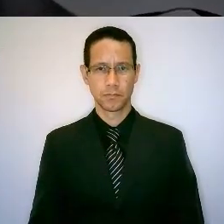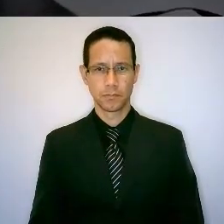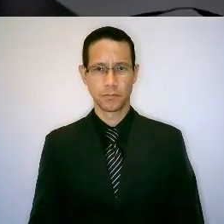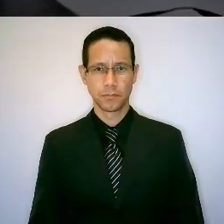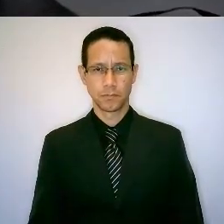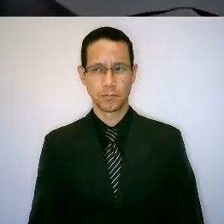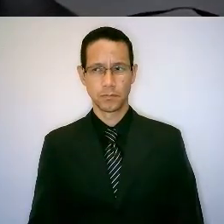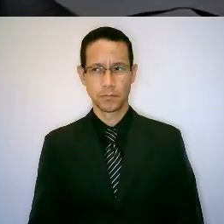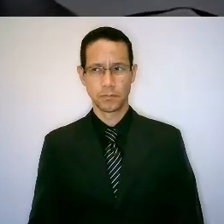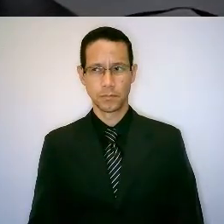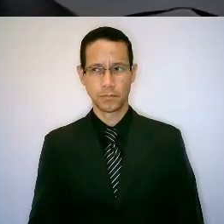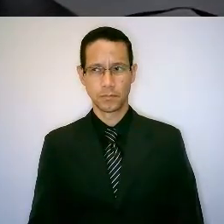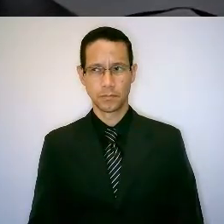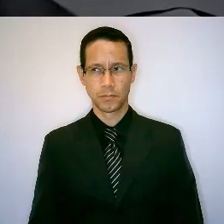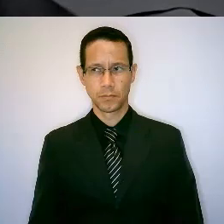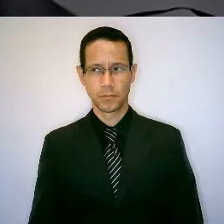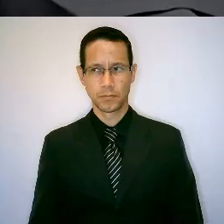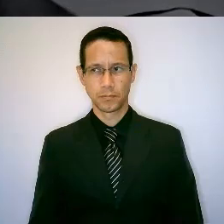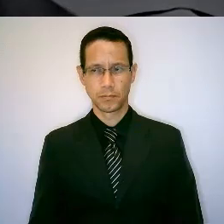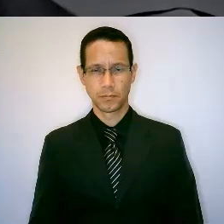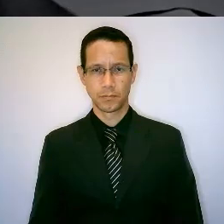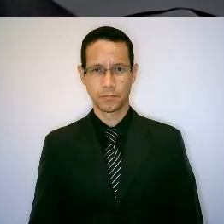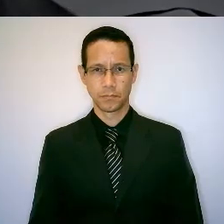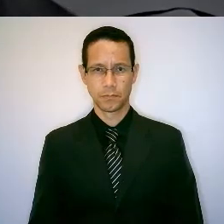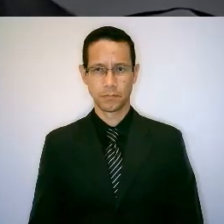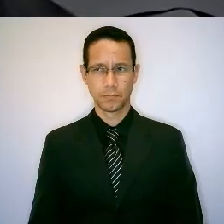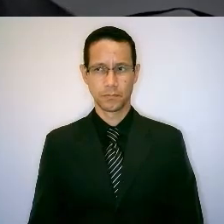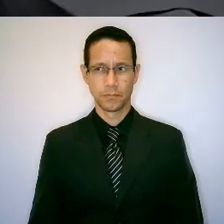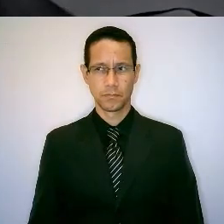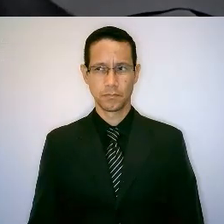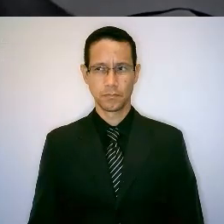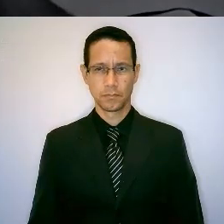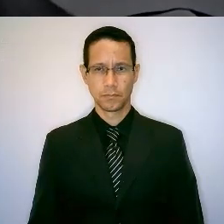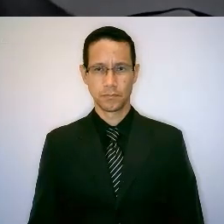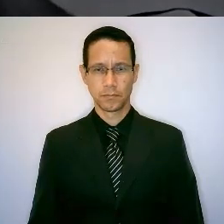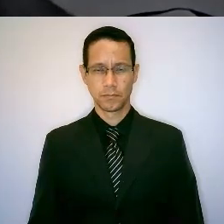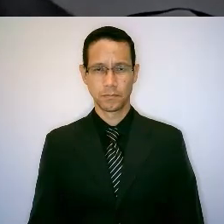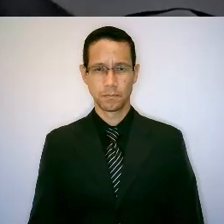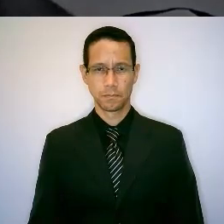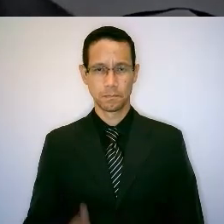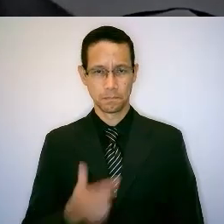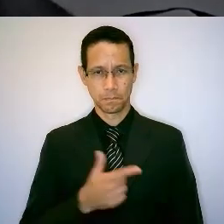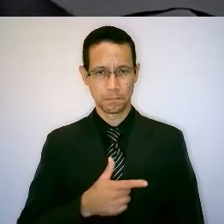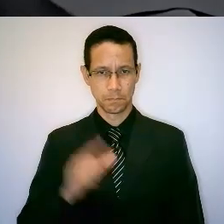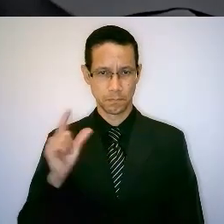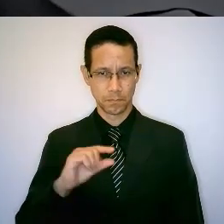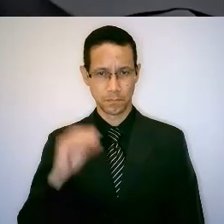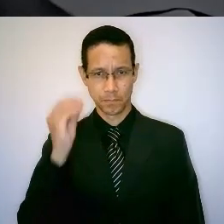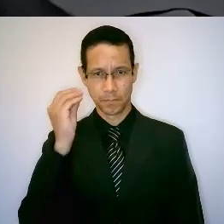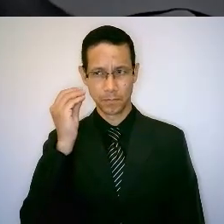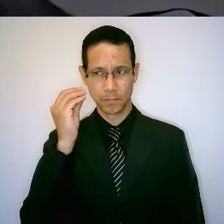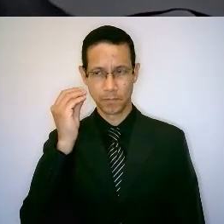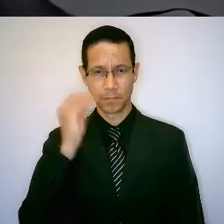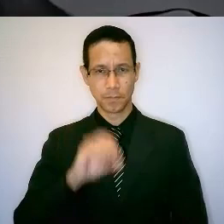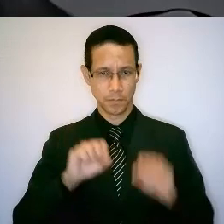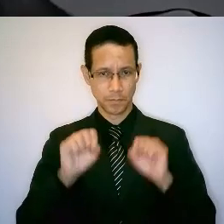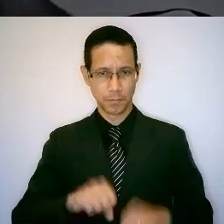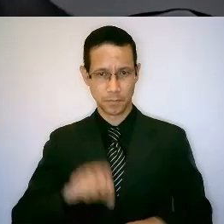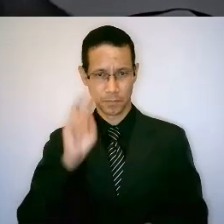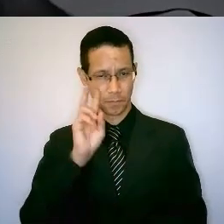vítima suposta vítima que aqui no caso apontado como testemunha